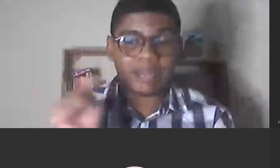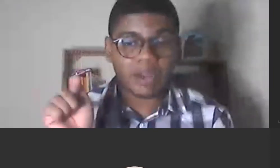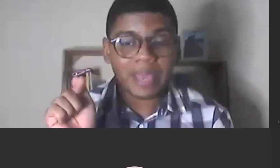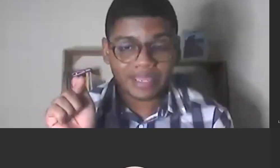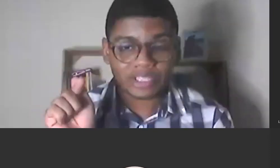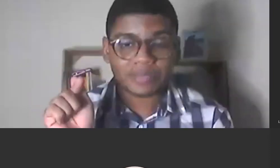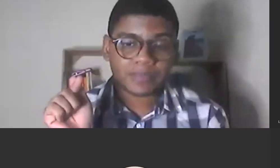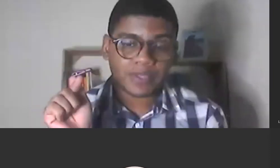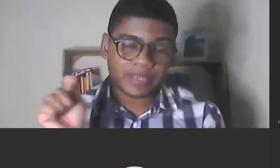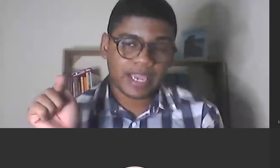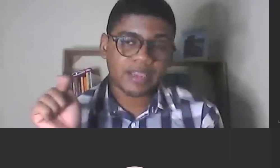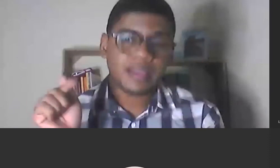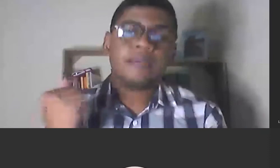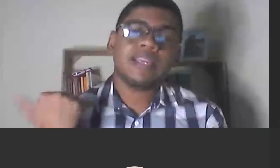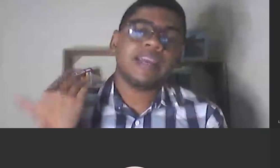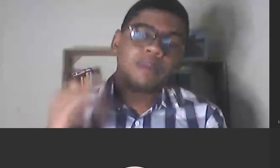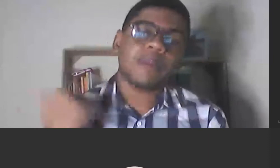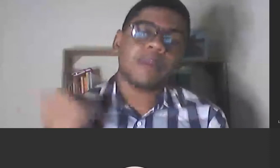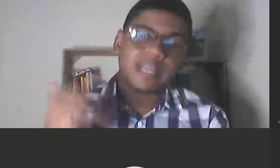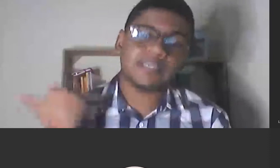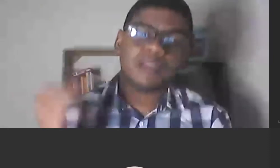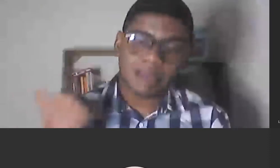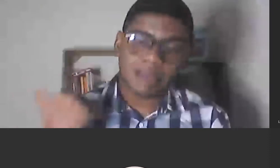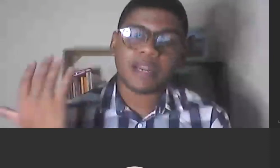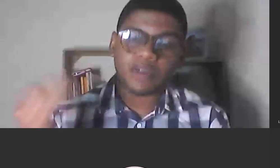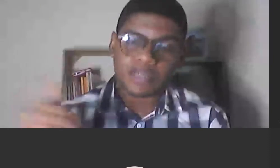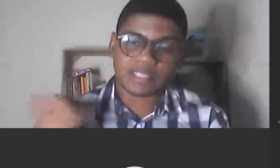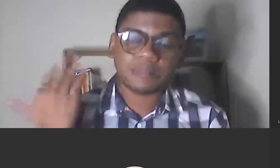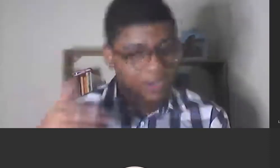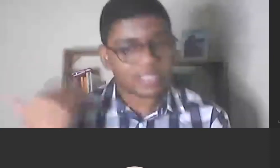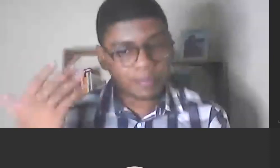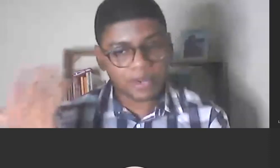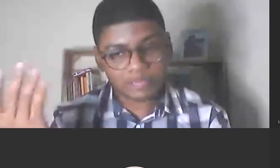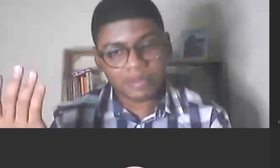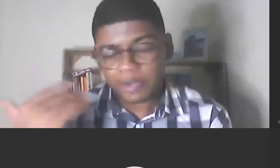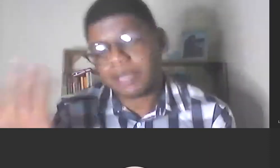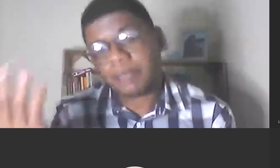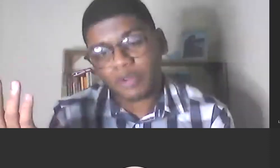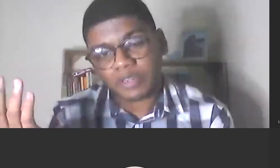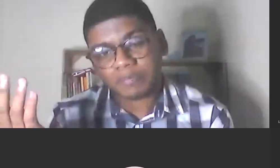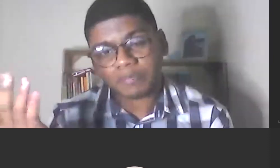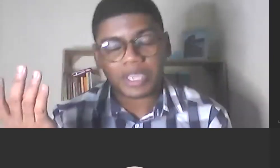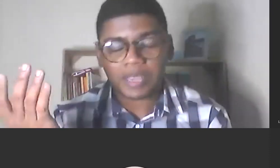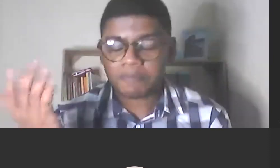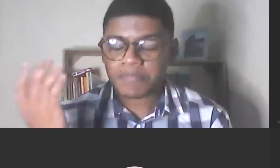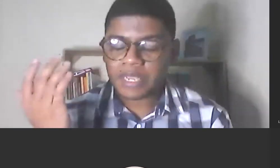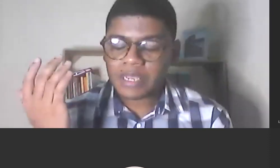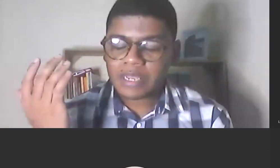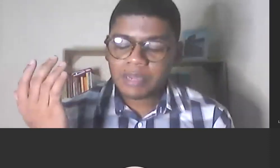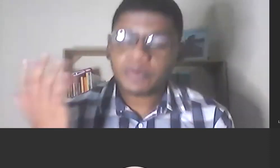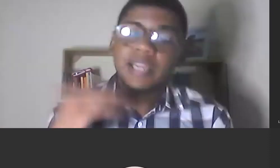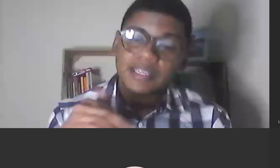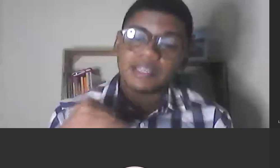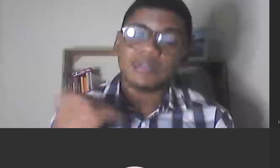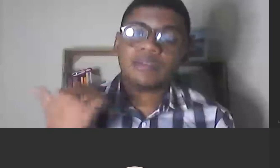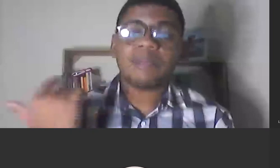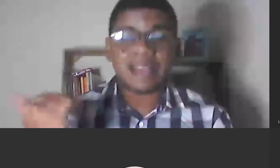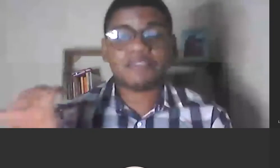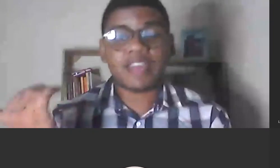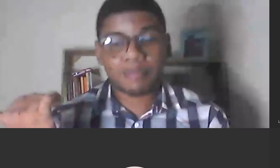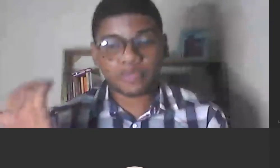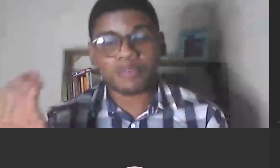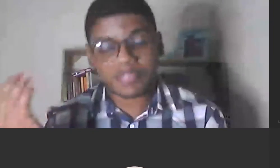sinais semanalmente, ok? E aí, uma preparação também para nossa prova, ok? Porém,